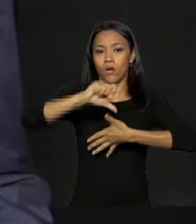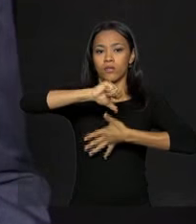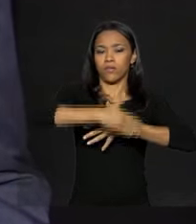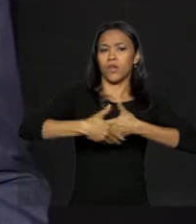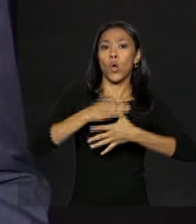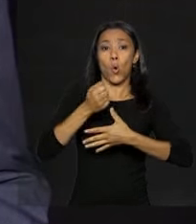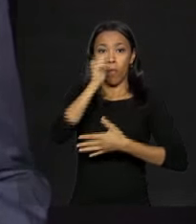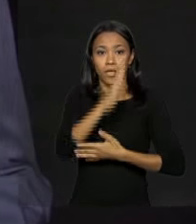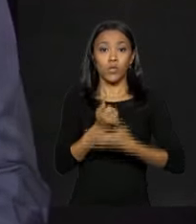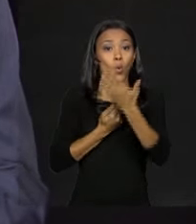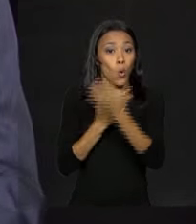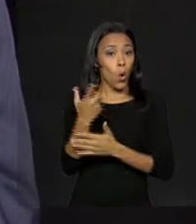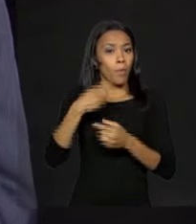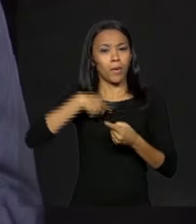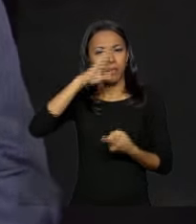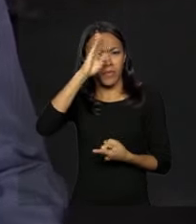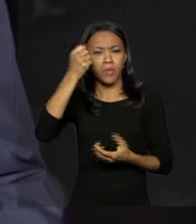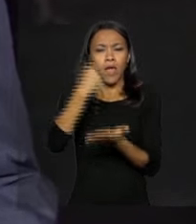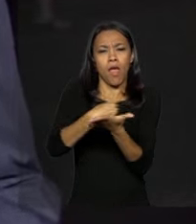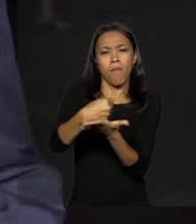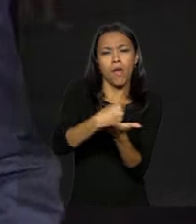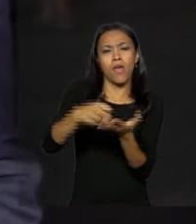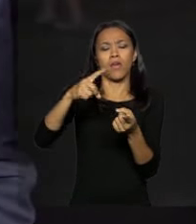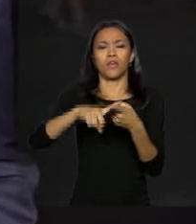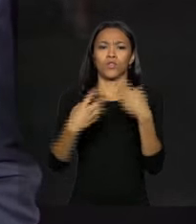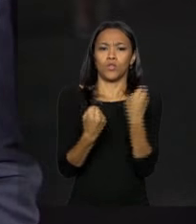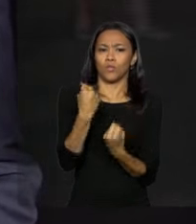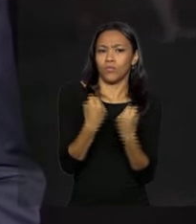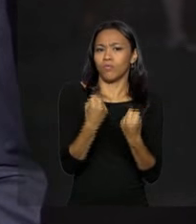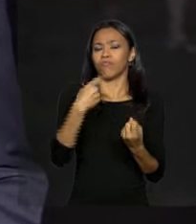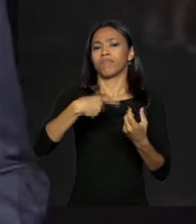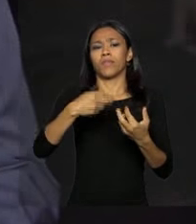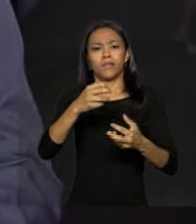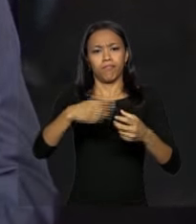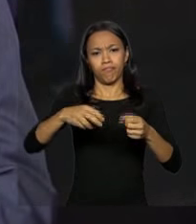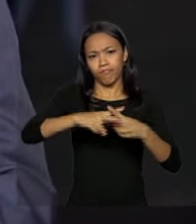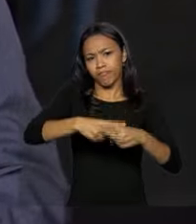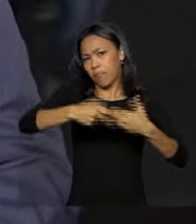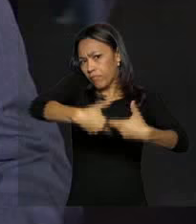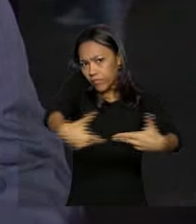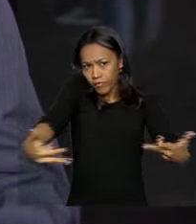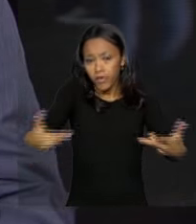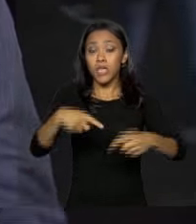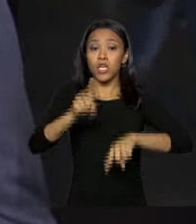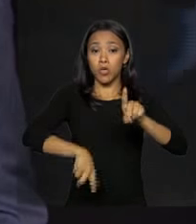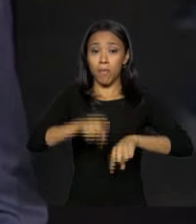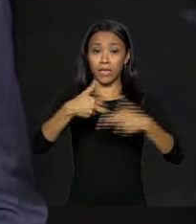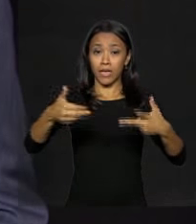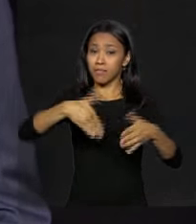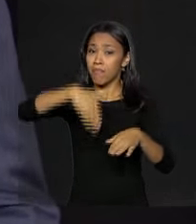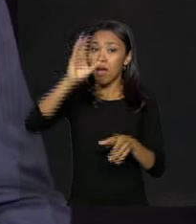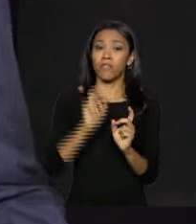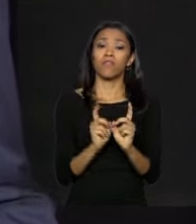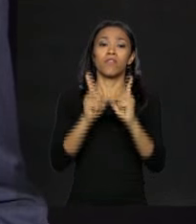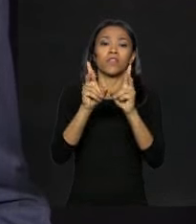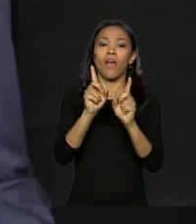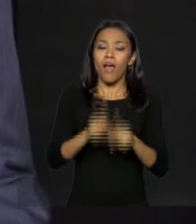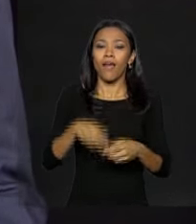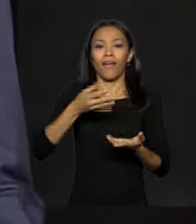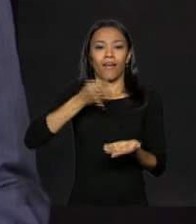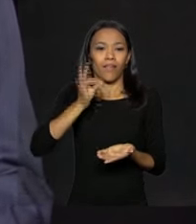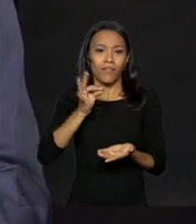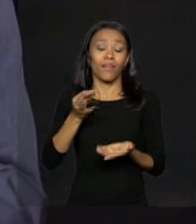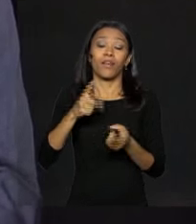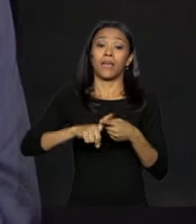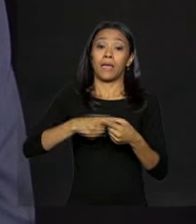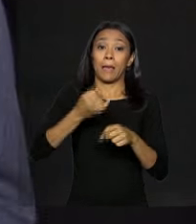da Alemanha principalmente medicamentos, automóveis e peças para veículos. E os produtos mais vendidos para lá são café cru,